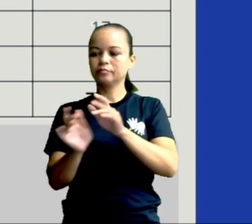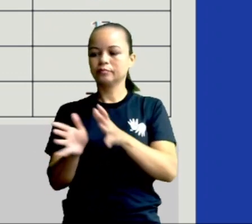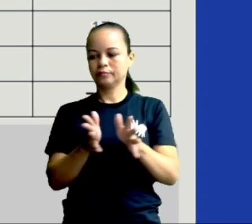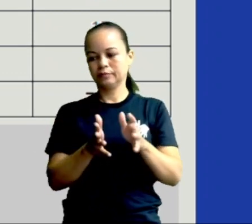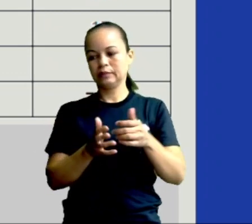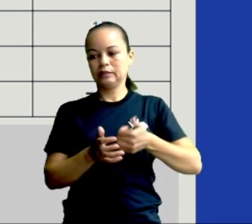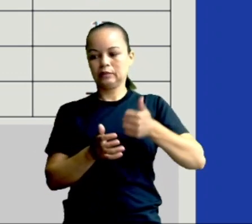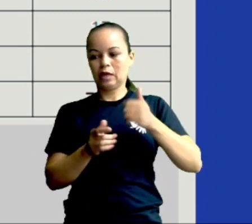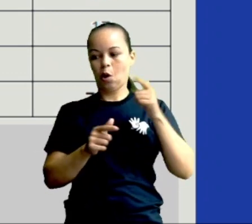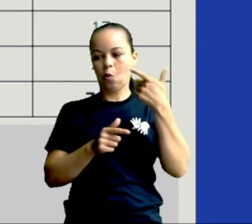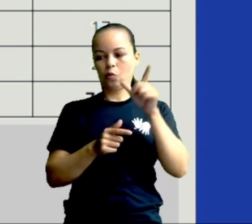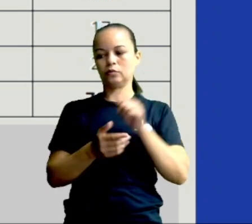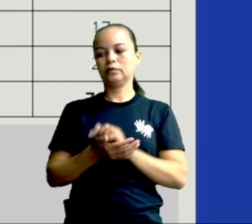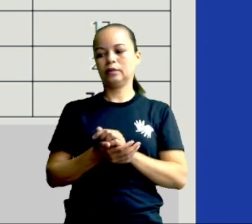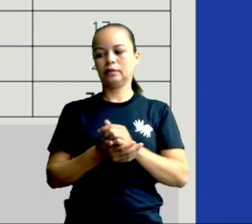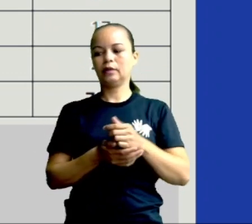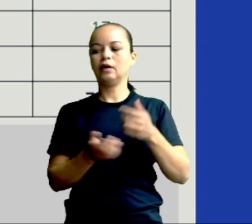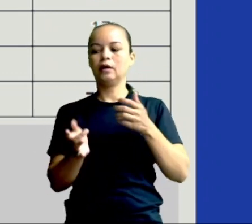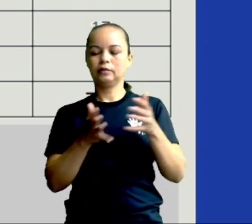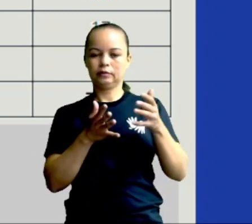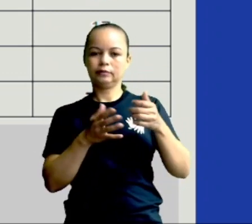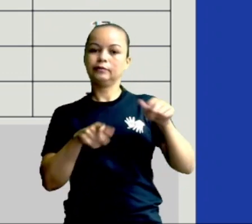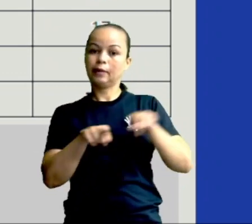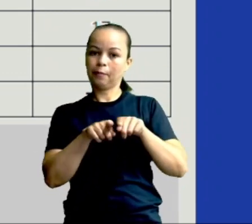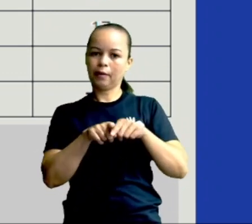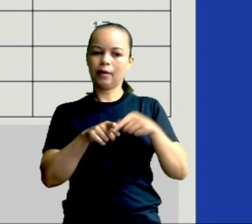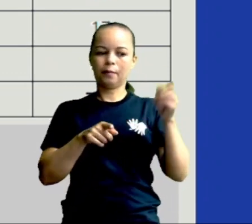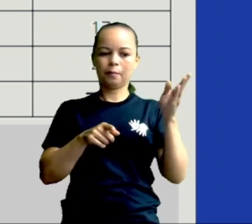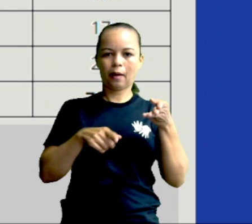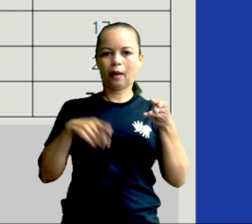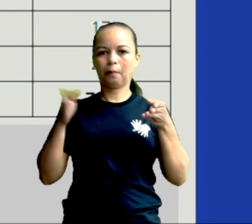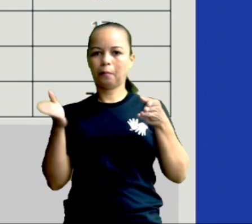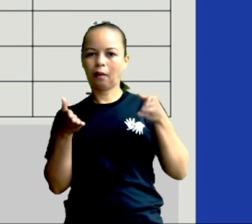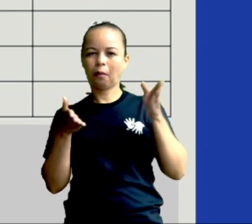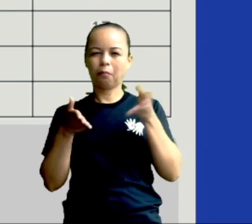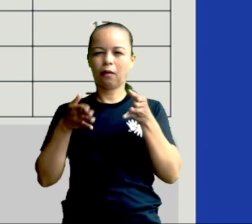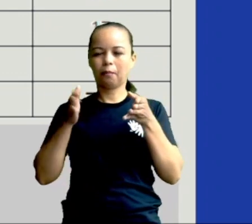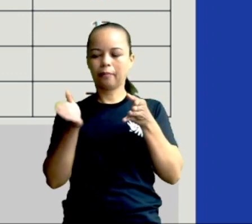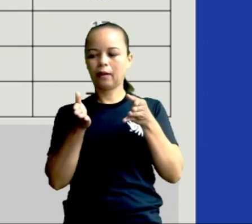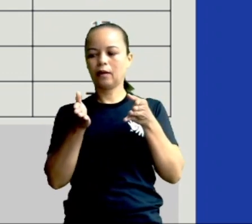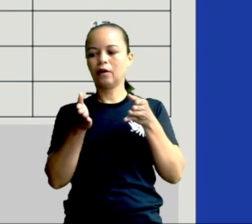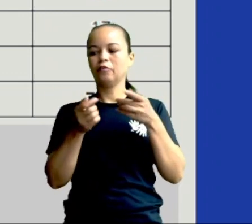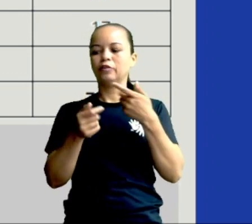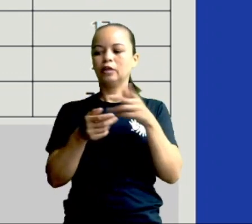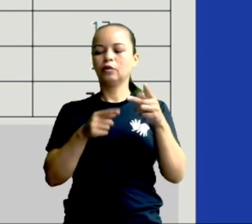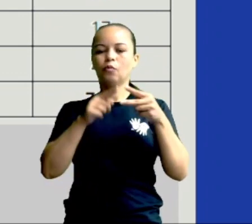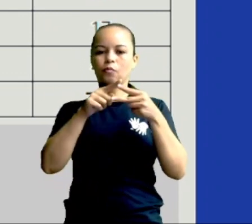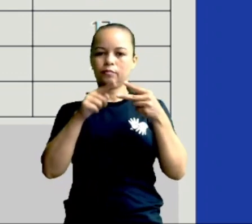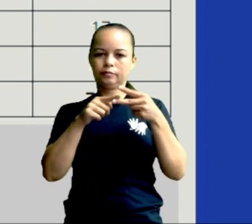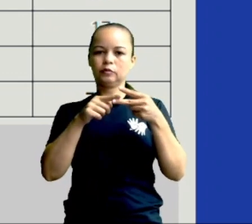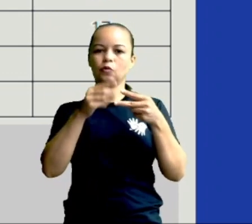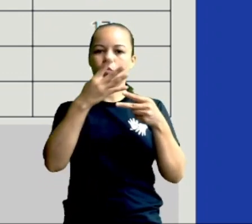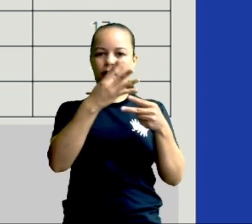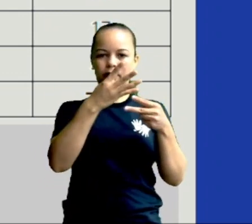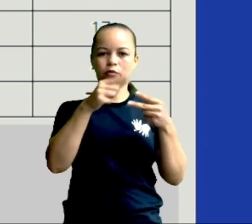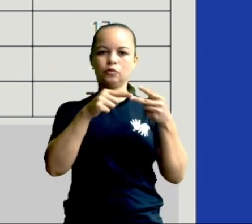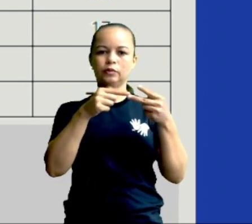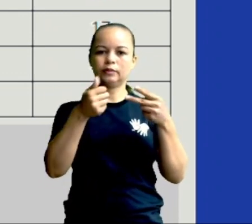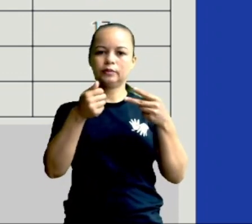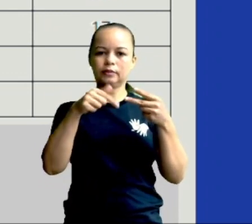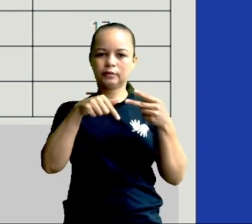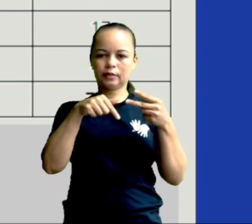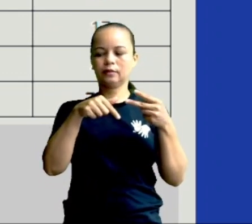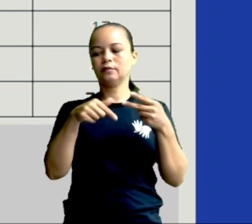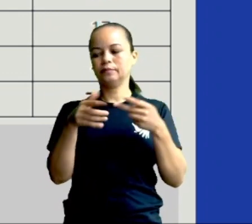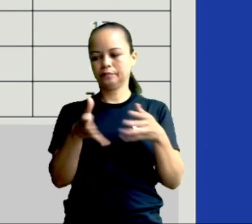e o último, o segundo e o penúltimo, terceiro, o antepenúltimo, e fico com 4 e 17. Vamos fazer o cálculo